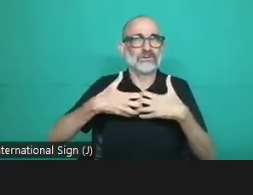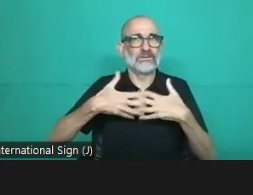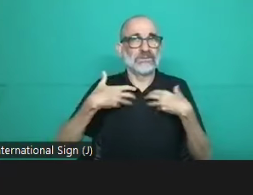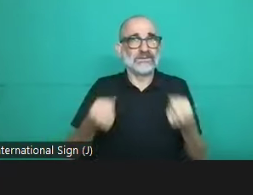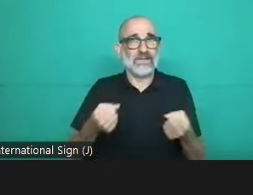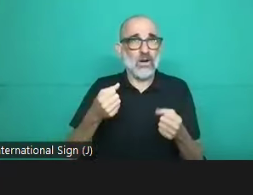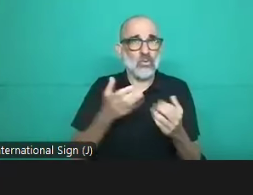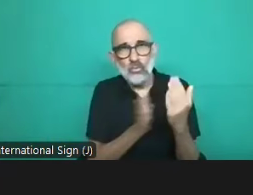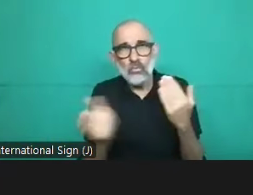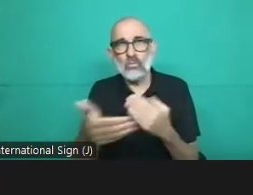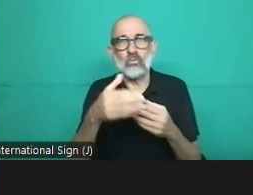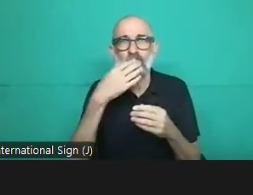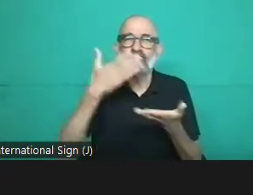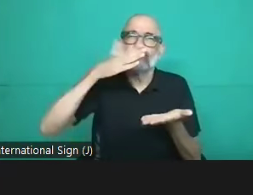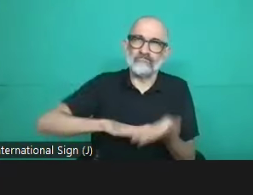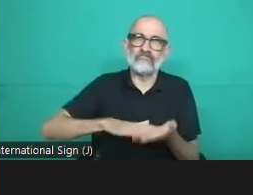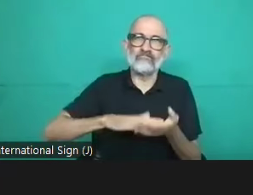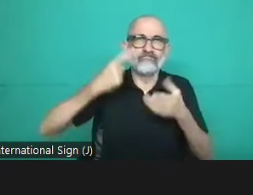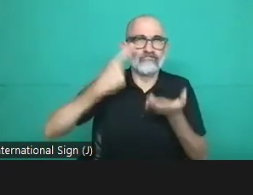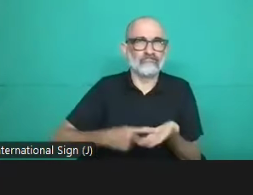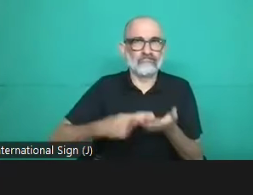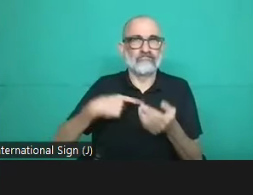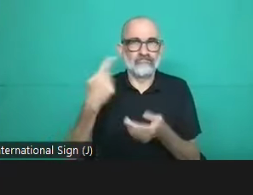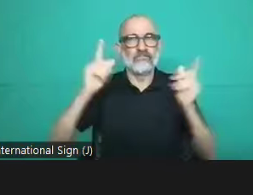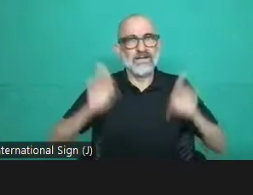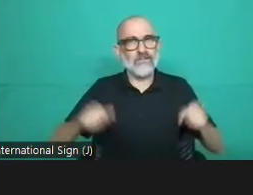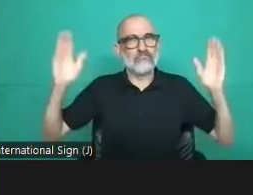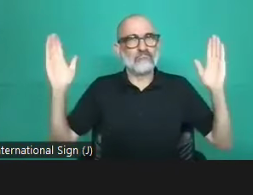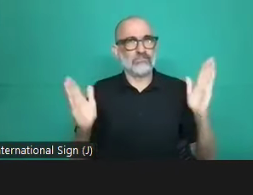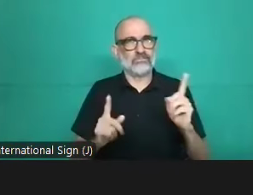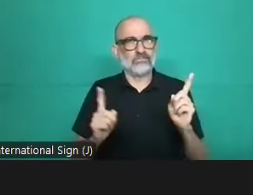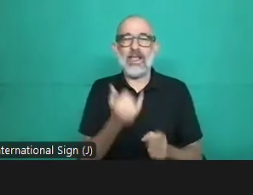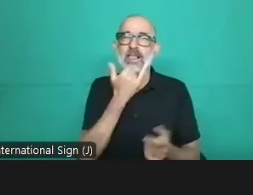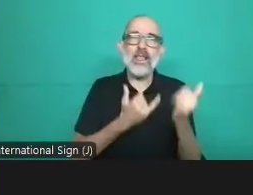diagnósticos e dar uma atenção da saúde mais segura para todas as pessoas. Muito